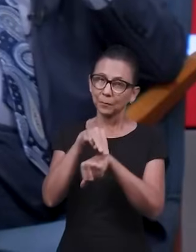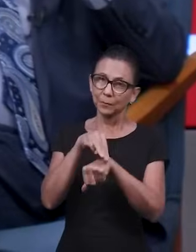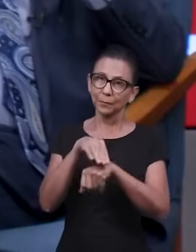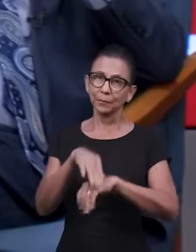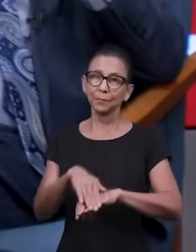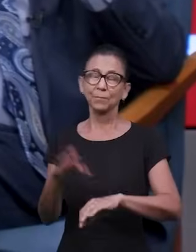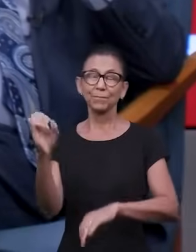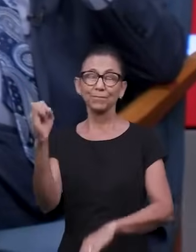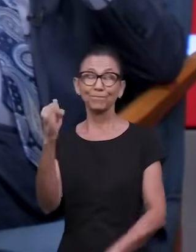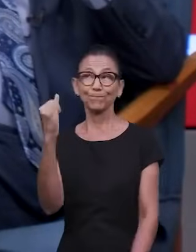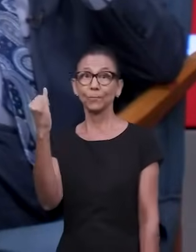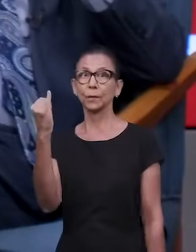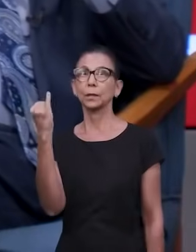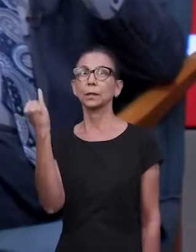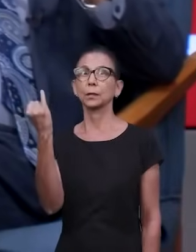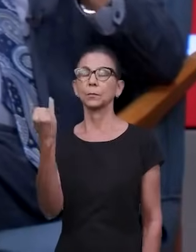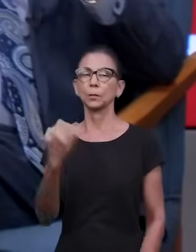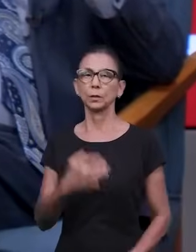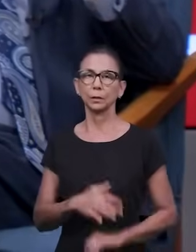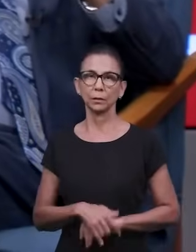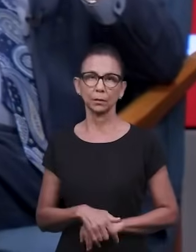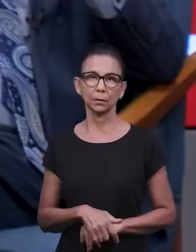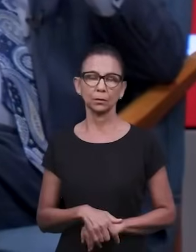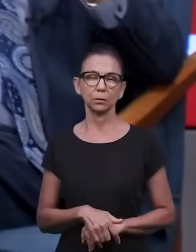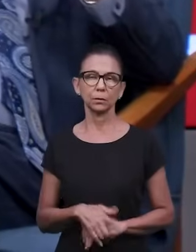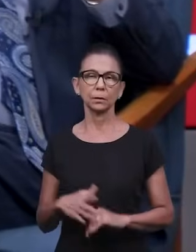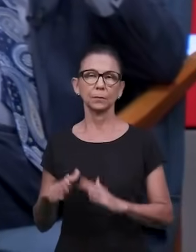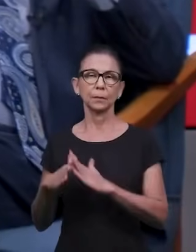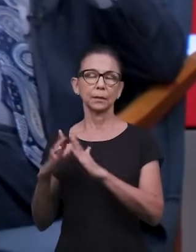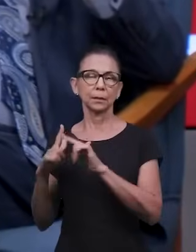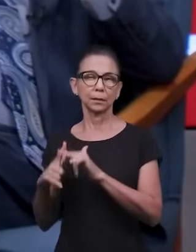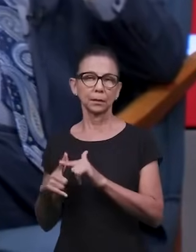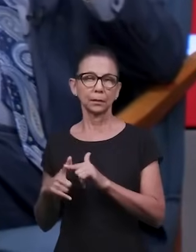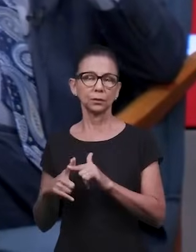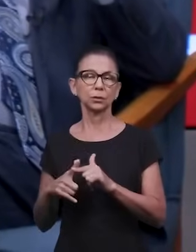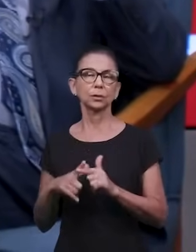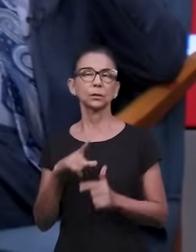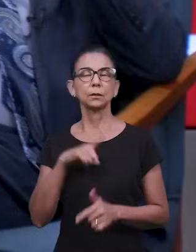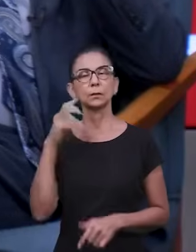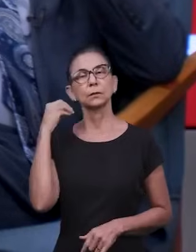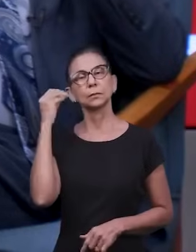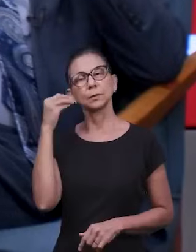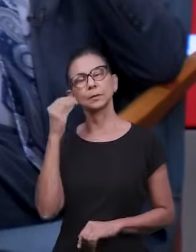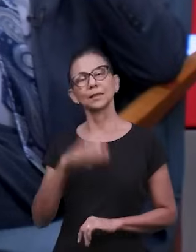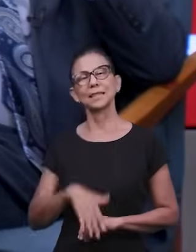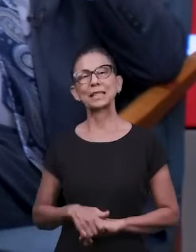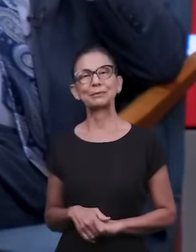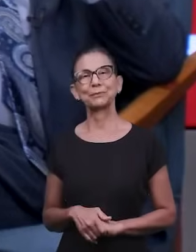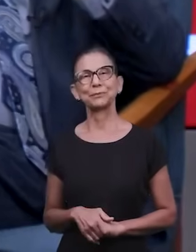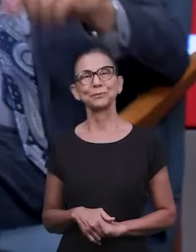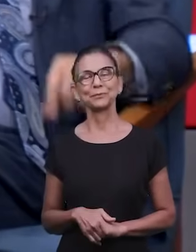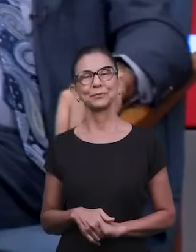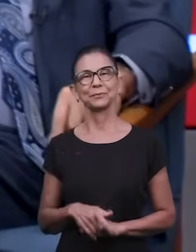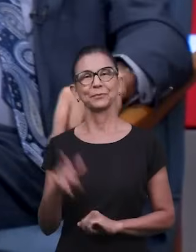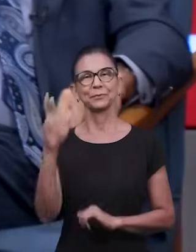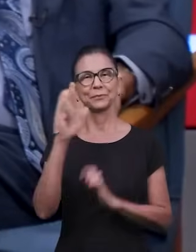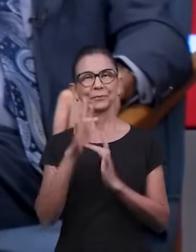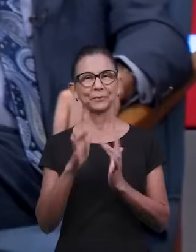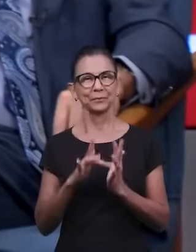e que é de suma importância para a igreja viver a experiência de hoje